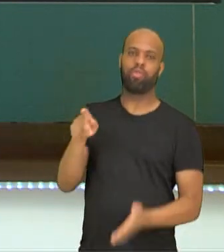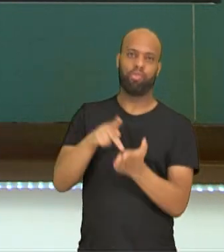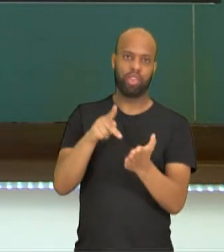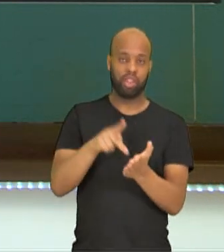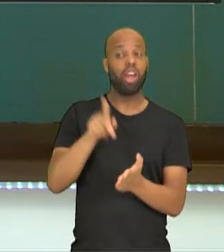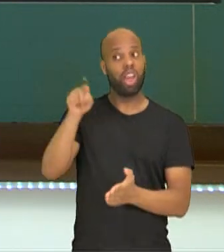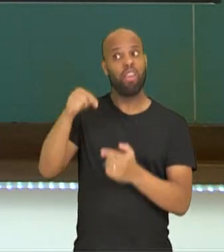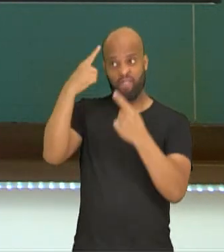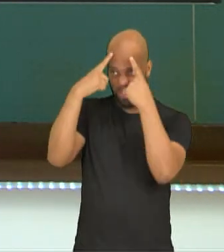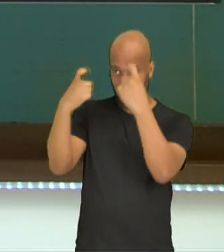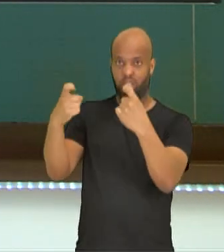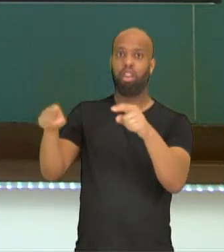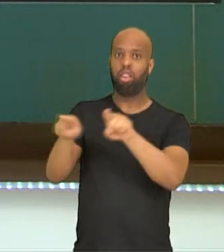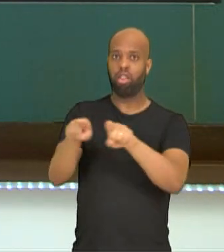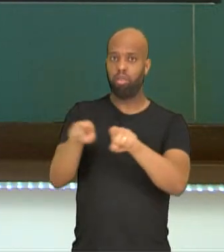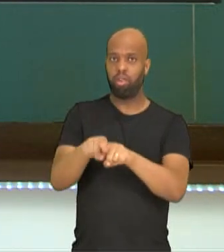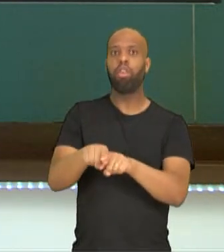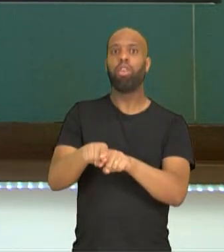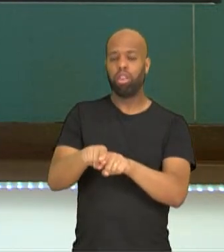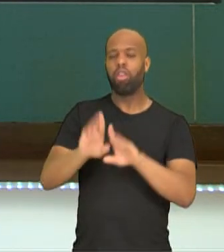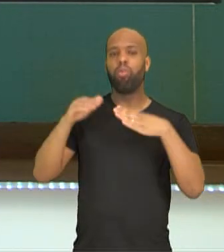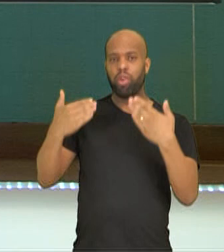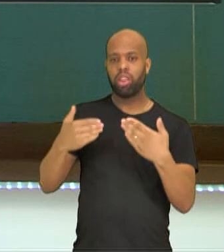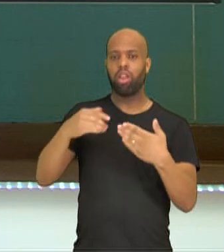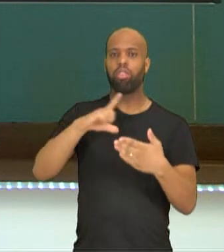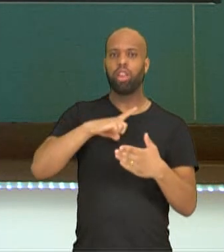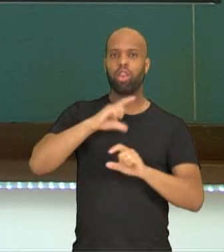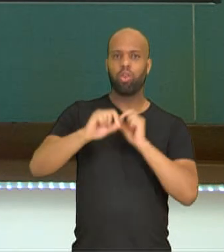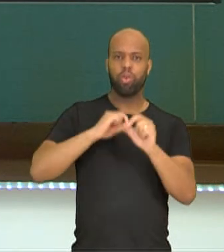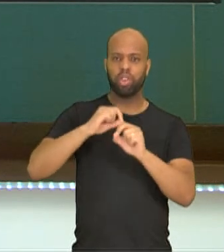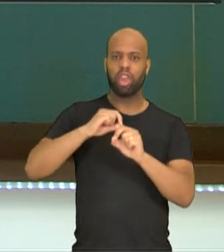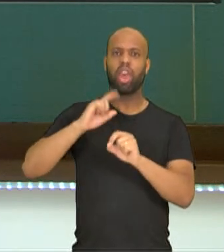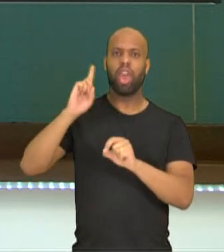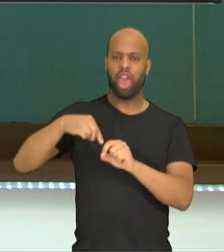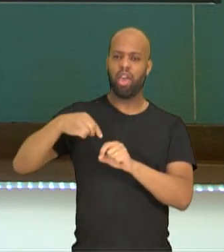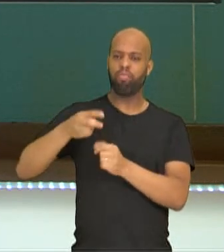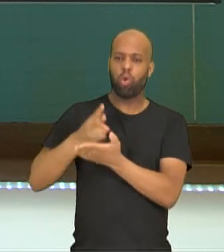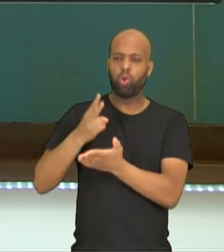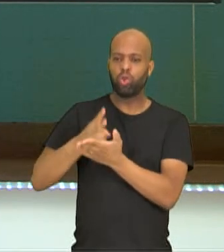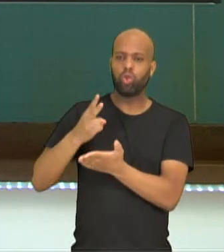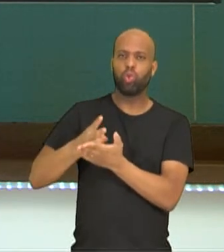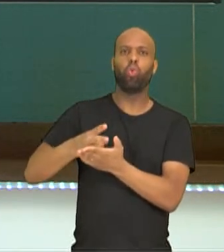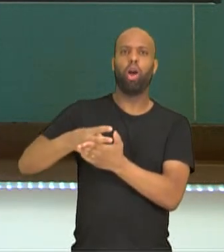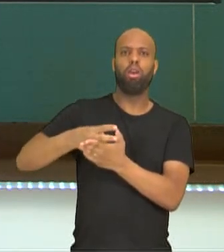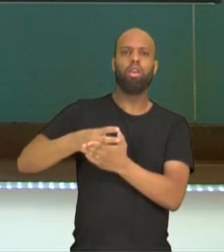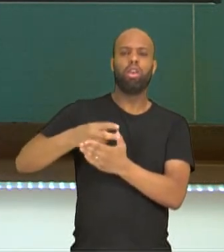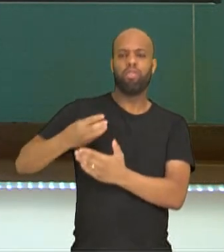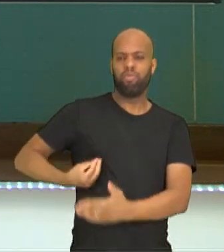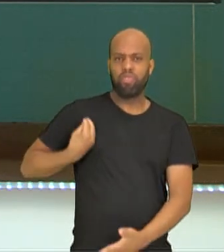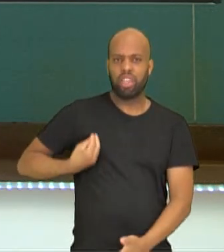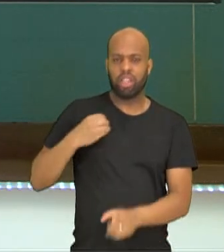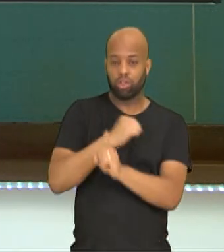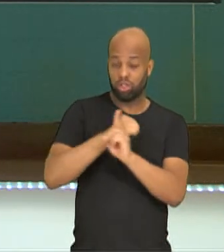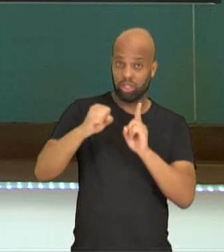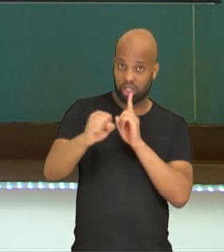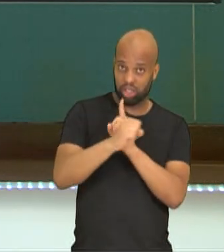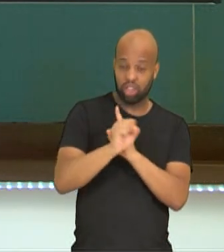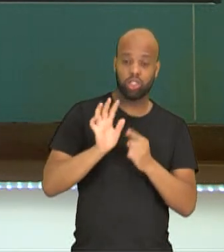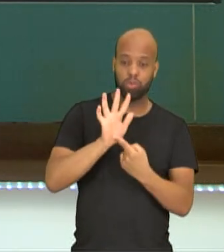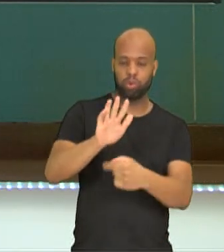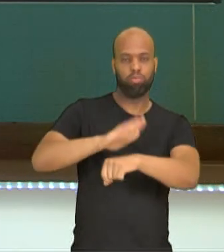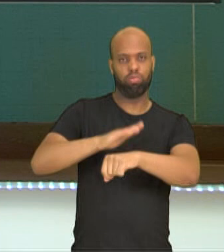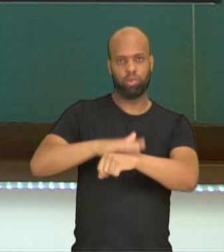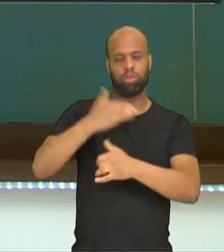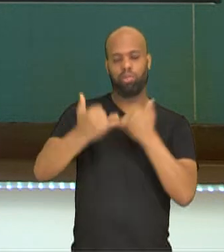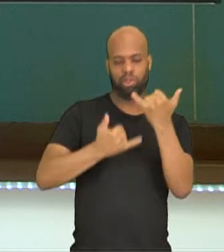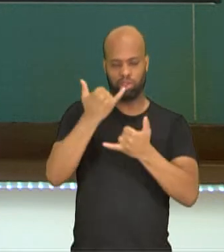pessoa violenta, agressiva, então ela está reproduzindo uma vida em sociedade através da brincadeira. E isso é muito do que acontece com